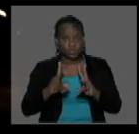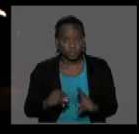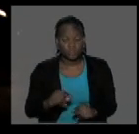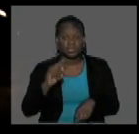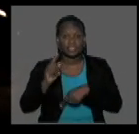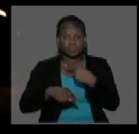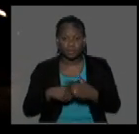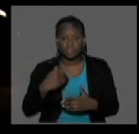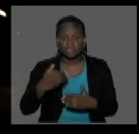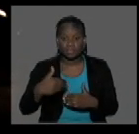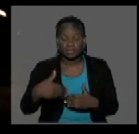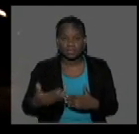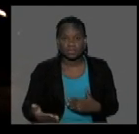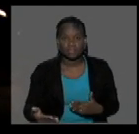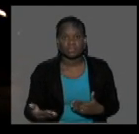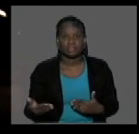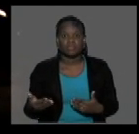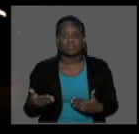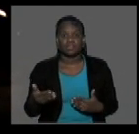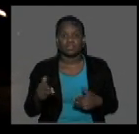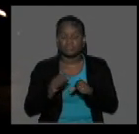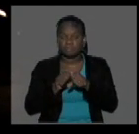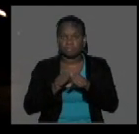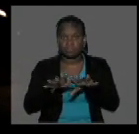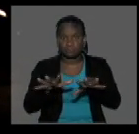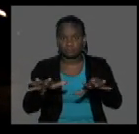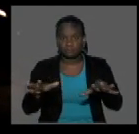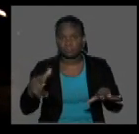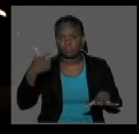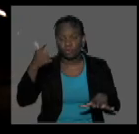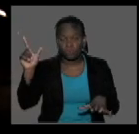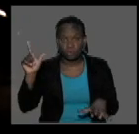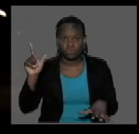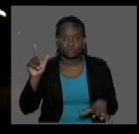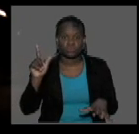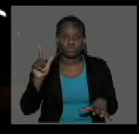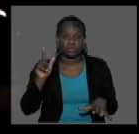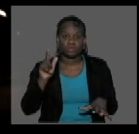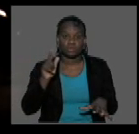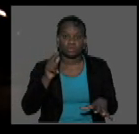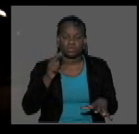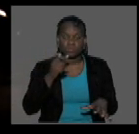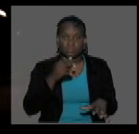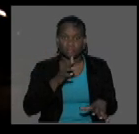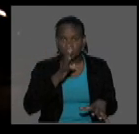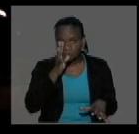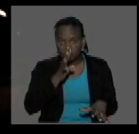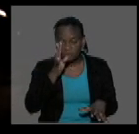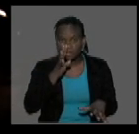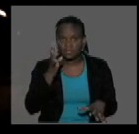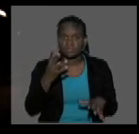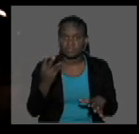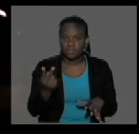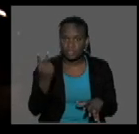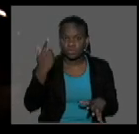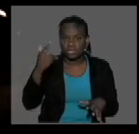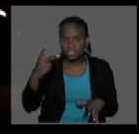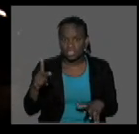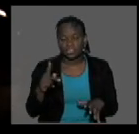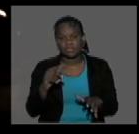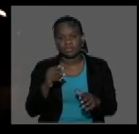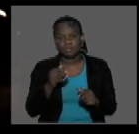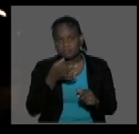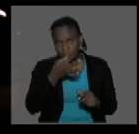vai permeando, vai contaminando com outros pressupostos. Com outros valores. Com, né, outros